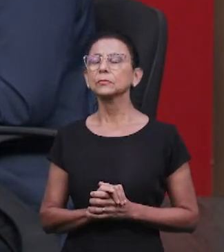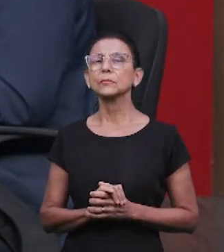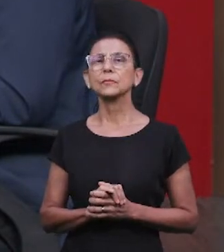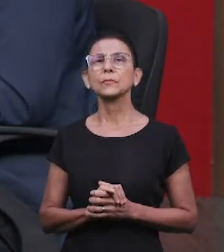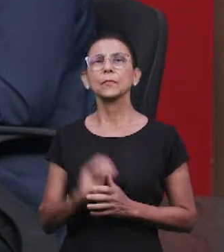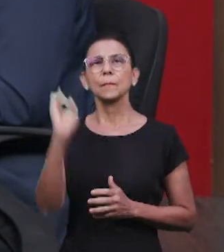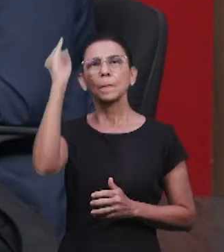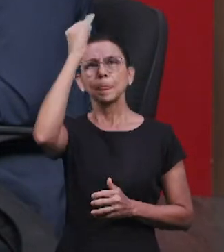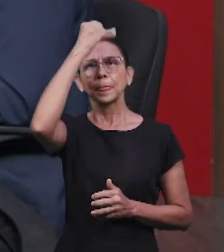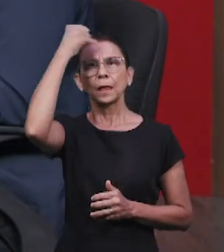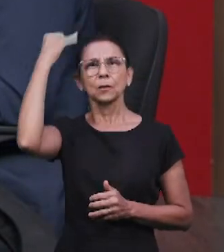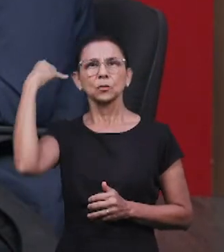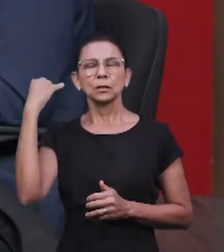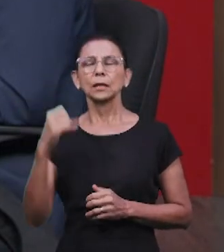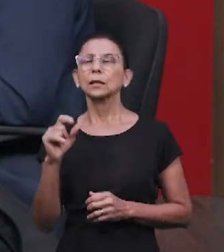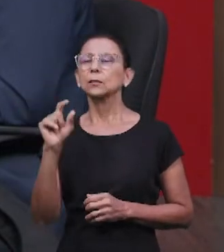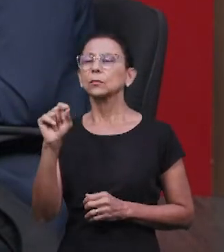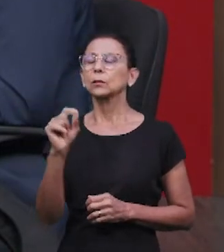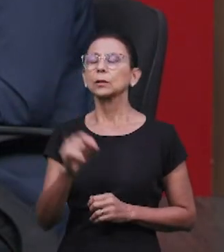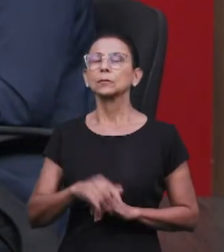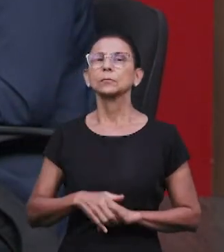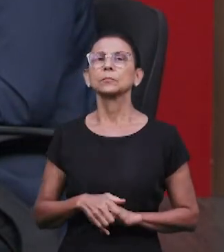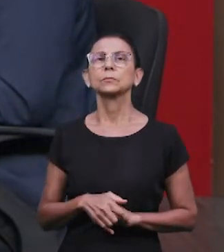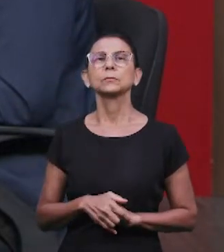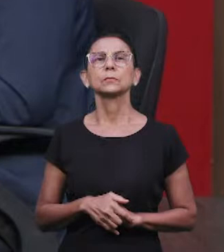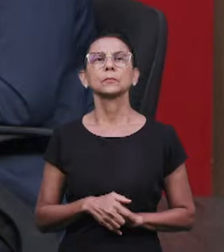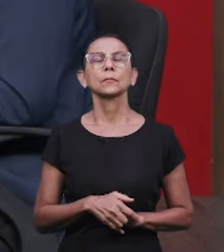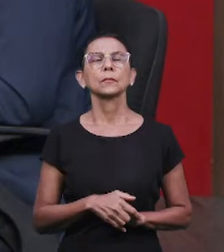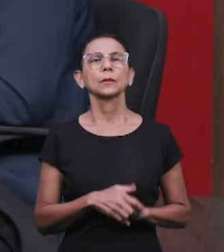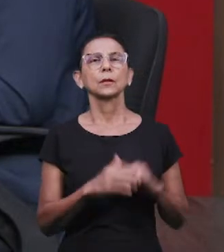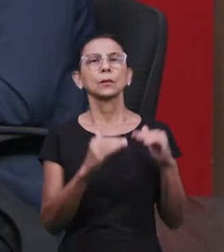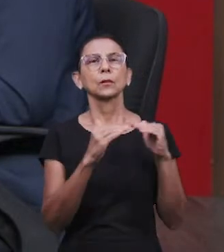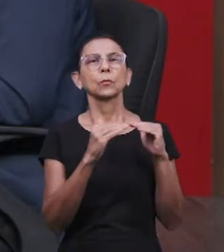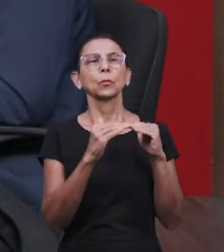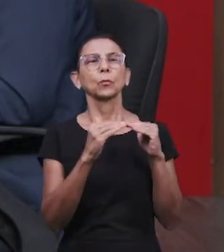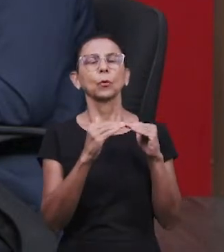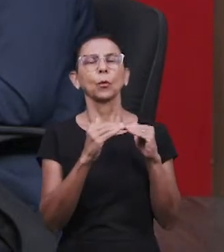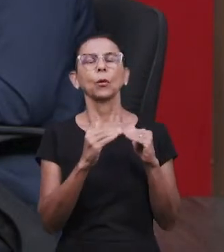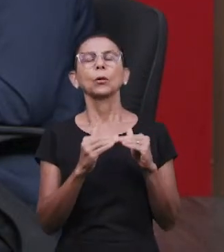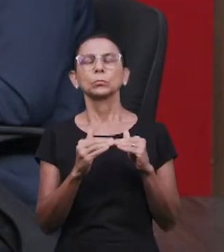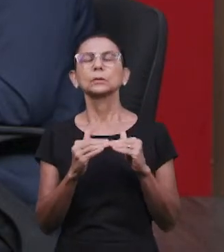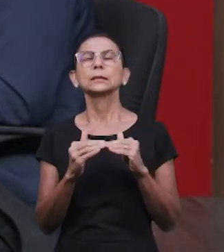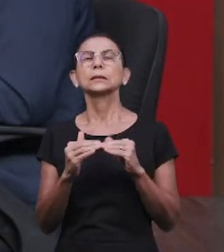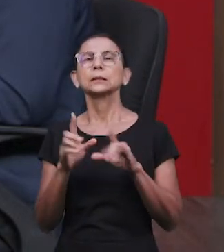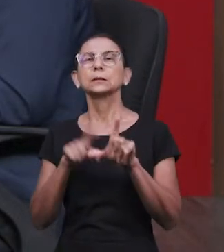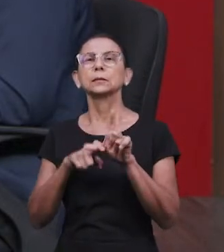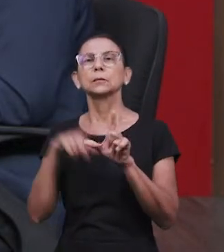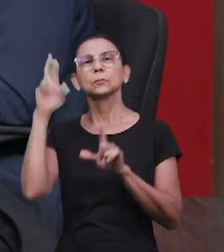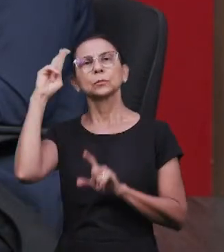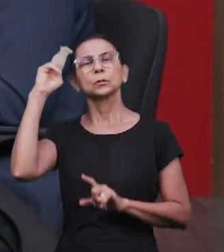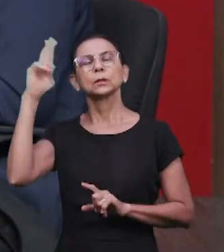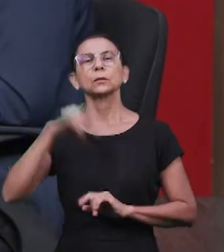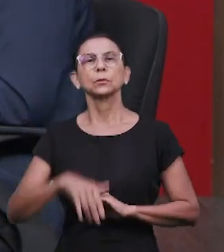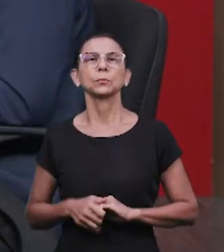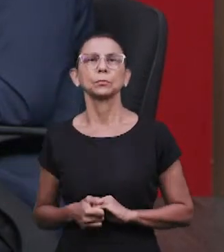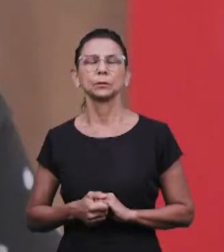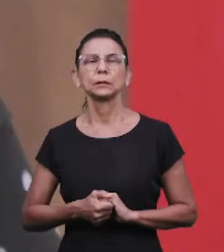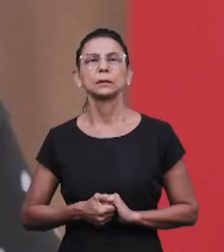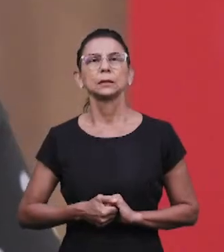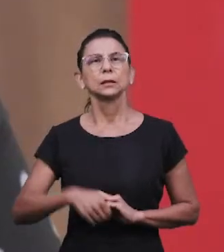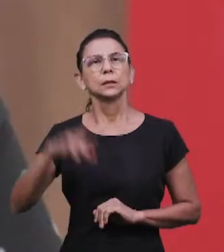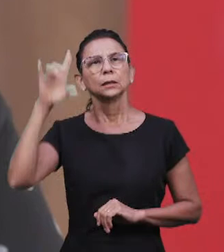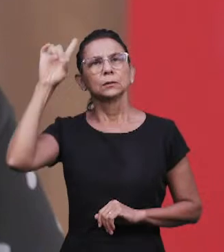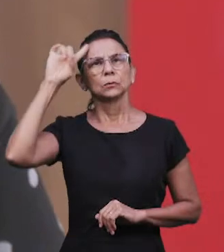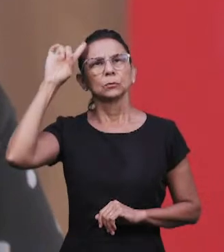qual contribuição que você dá, Janaína, nessa mesma resposta? Concordo plenamente que realmente a nossa dependência é o